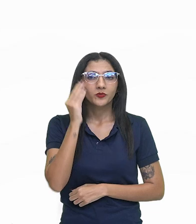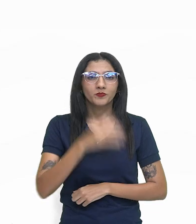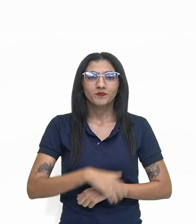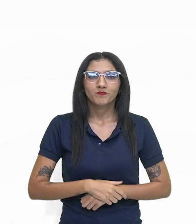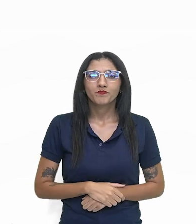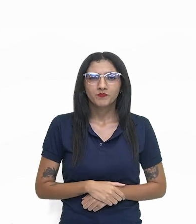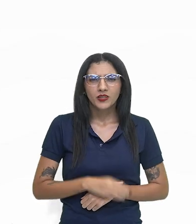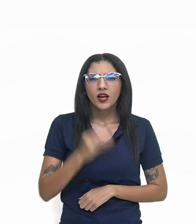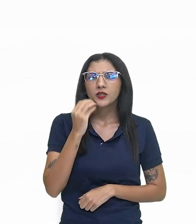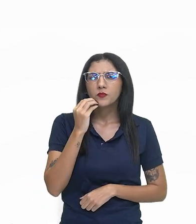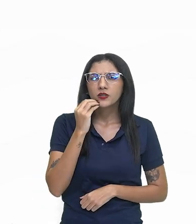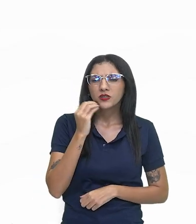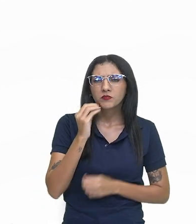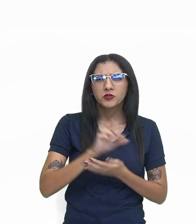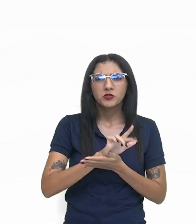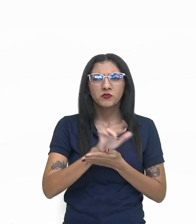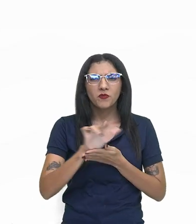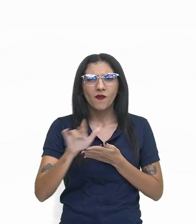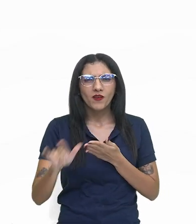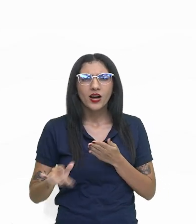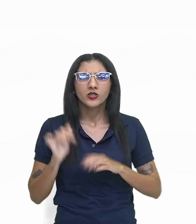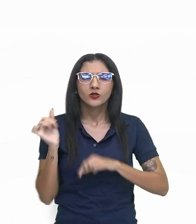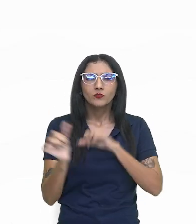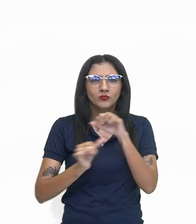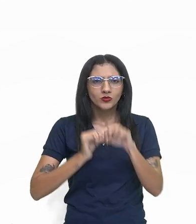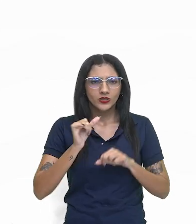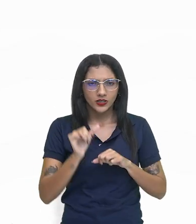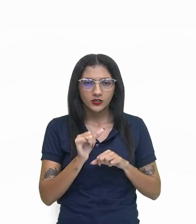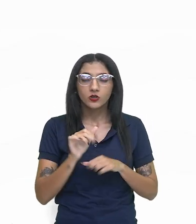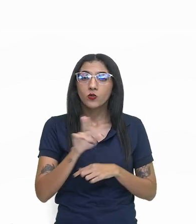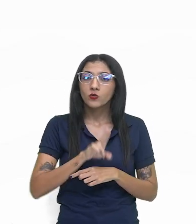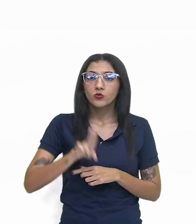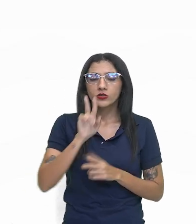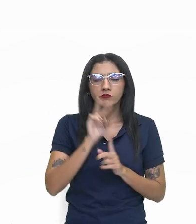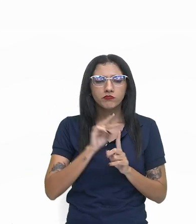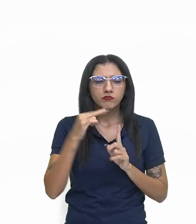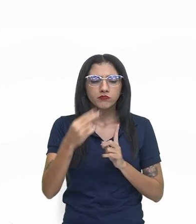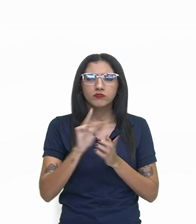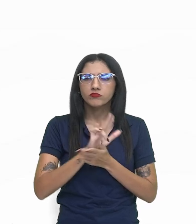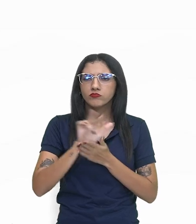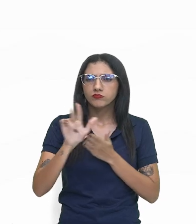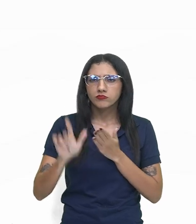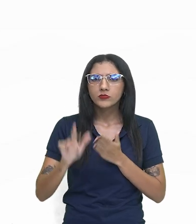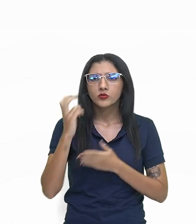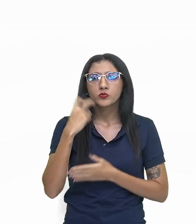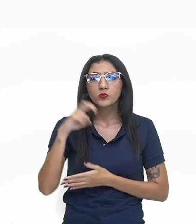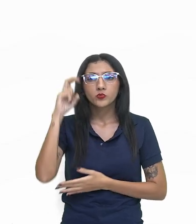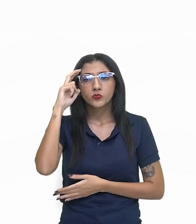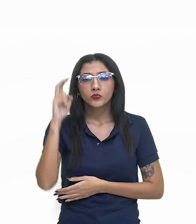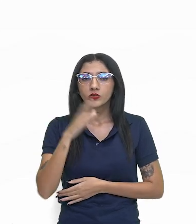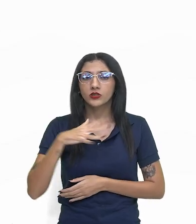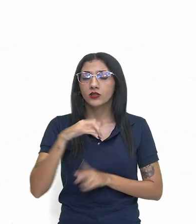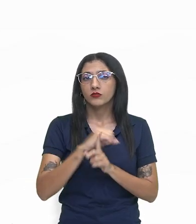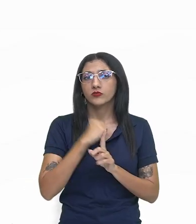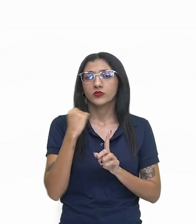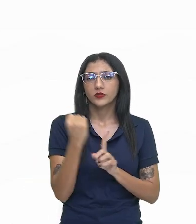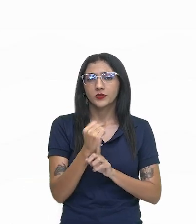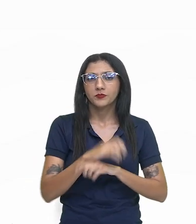conhecimento, experimentação dos processos de remediação a partir das concepções multiculturais da